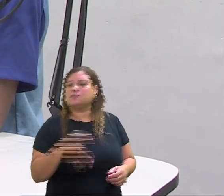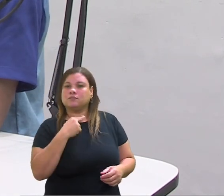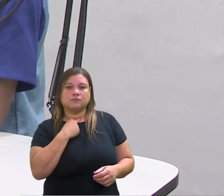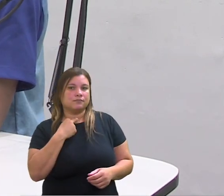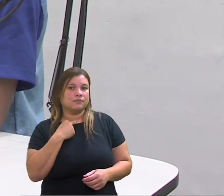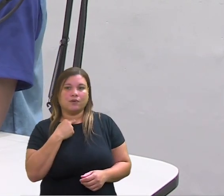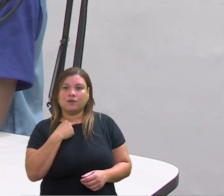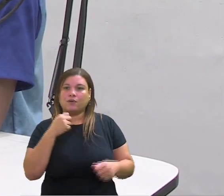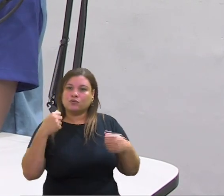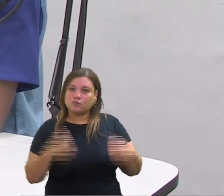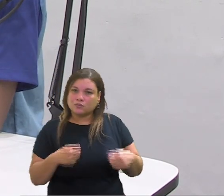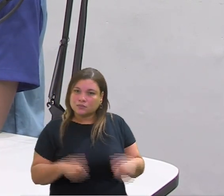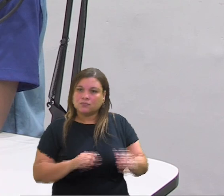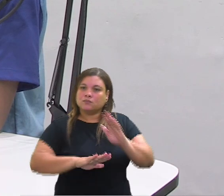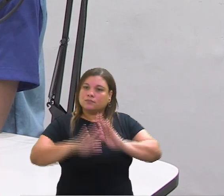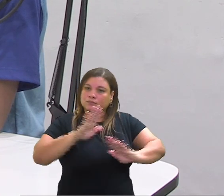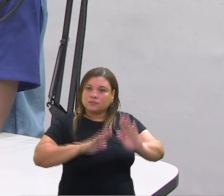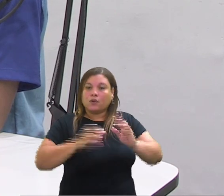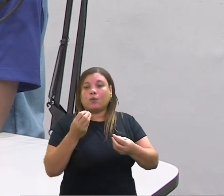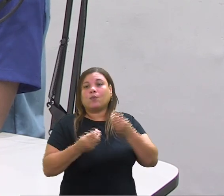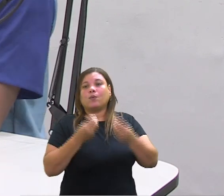de 100 crianças dentro de um recreio,